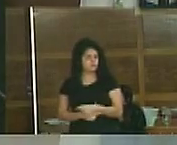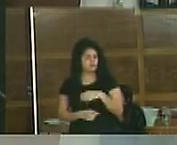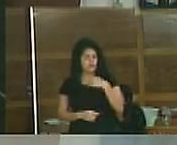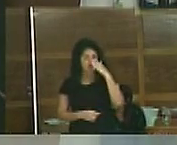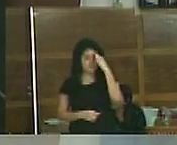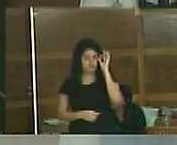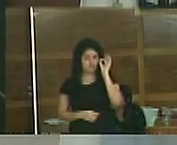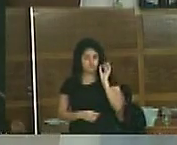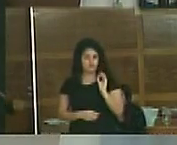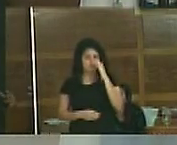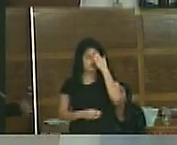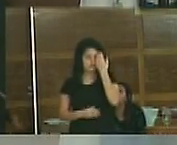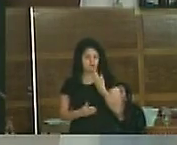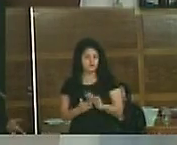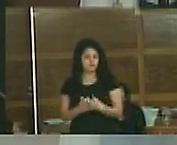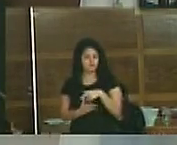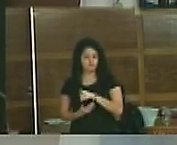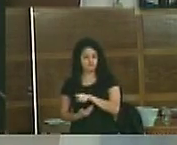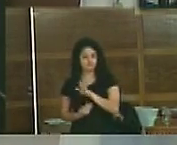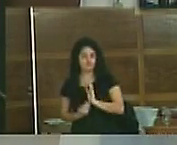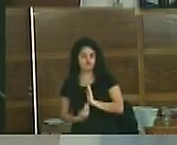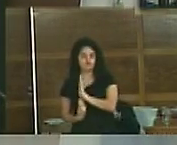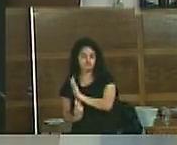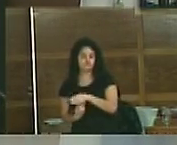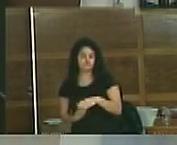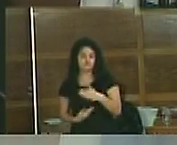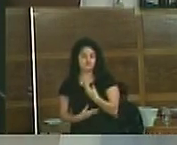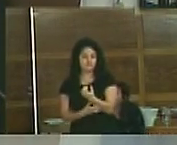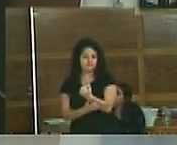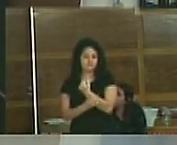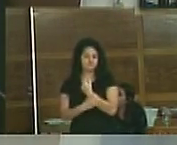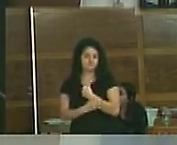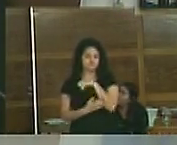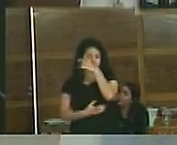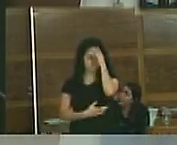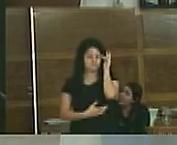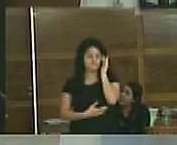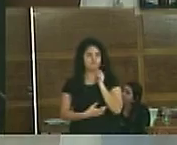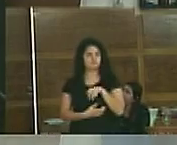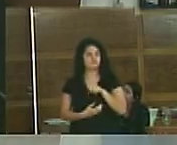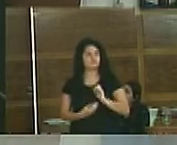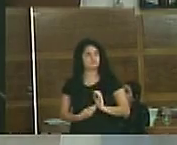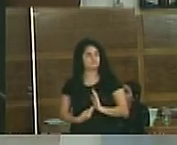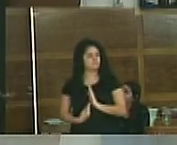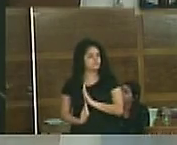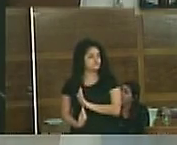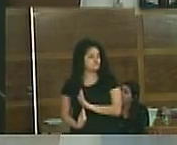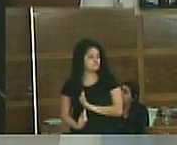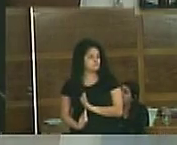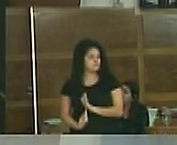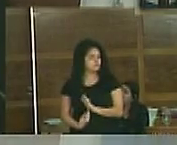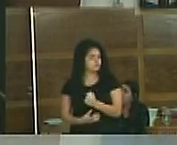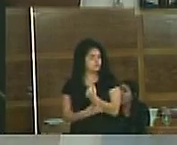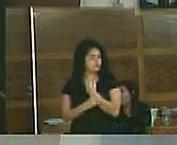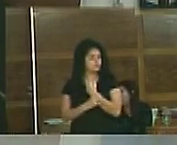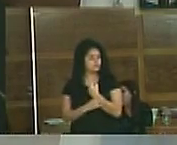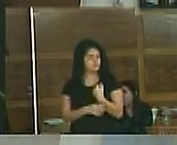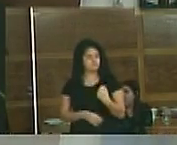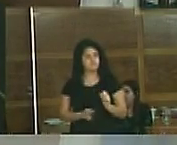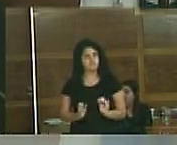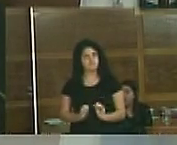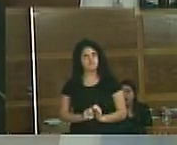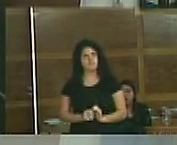isso ajuda na segurança dos moradores. Contribui, né, com a segurança,